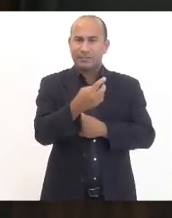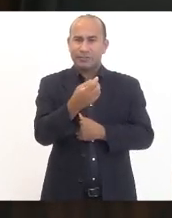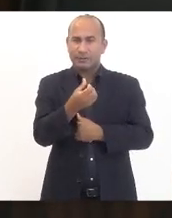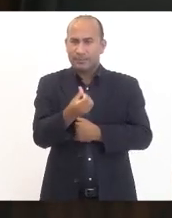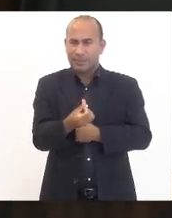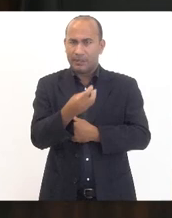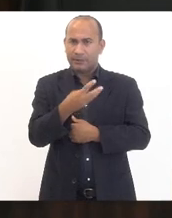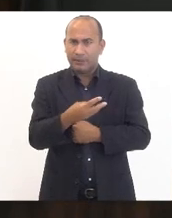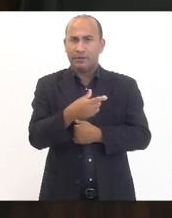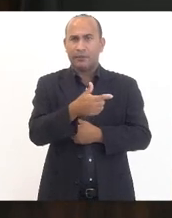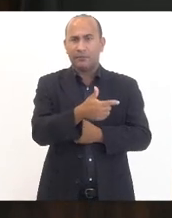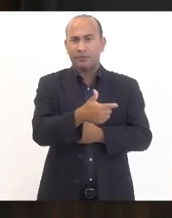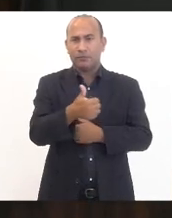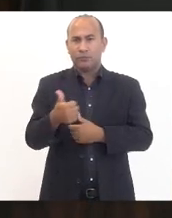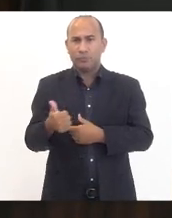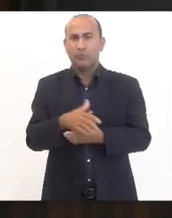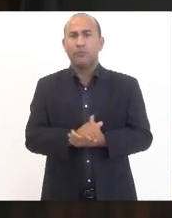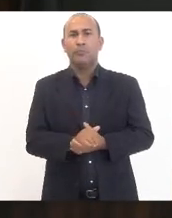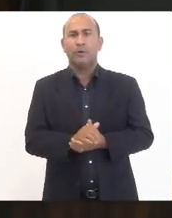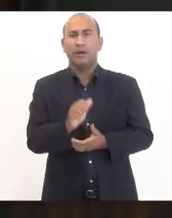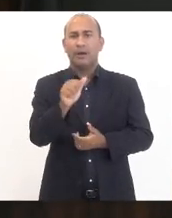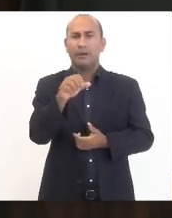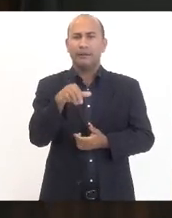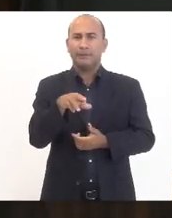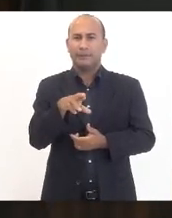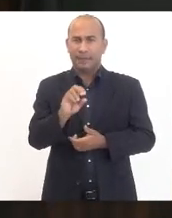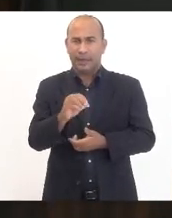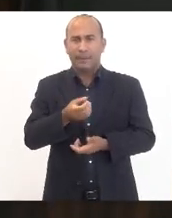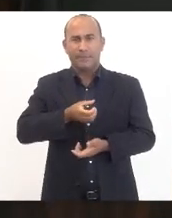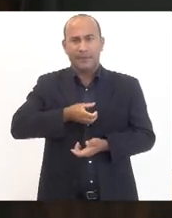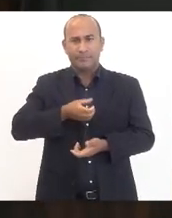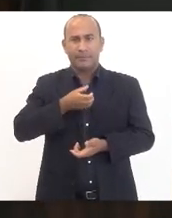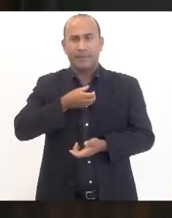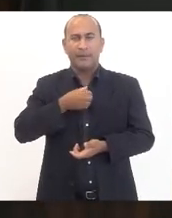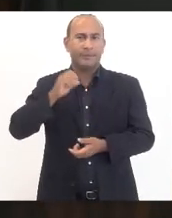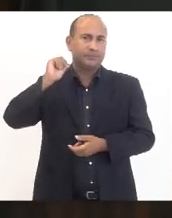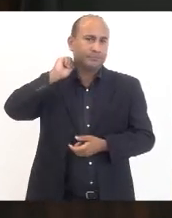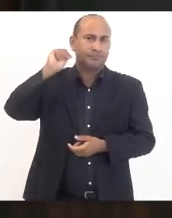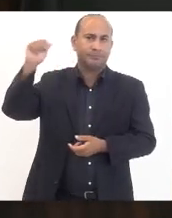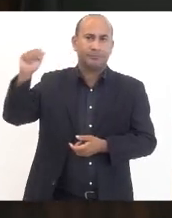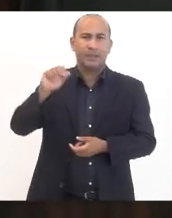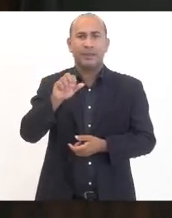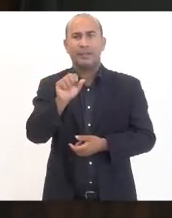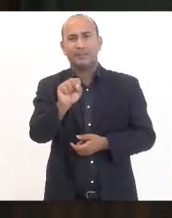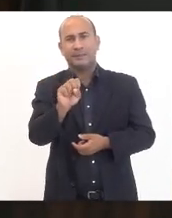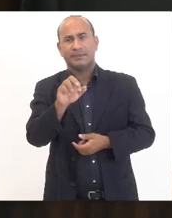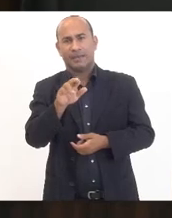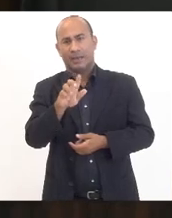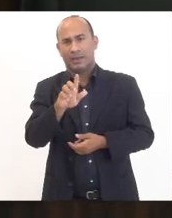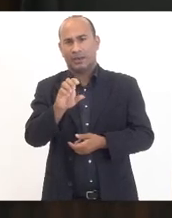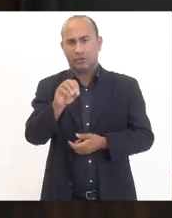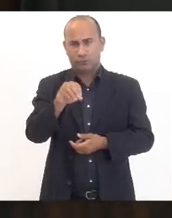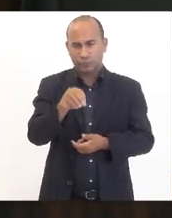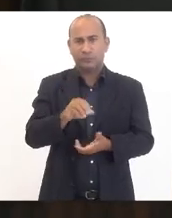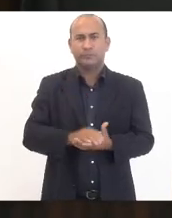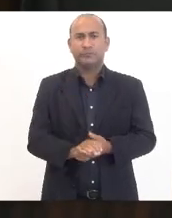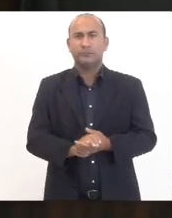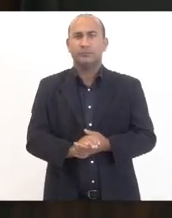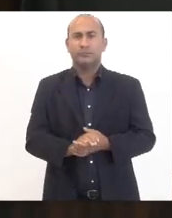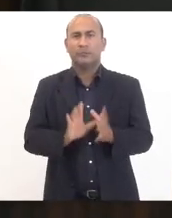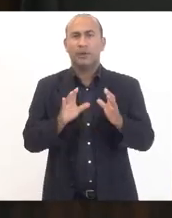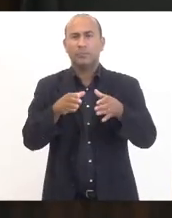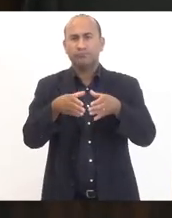763-21, de autoria do deputado André Siciliano, concede medalha Tiradentes ao respectivo diploma ao senhor Sérgio Borges Medeiros da Silva, parecer da Comissão